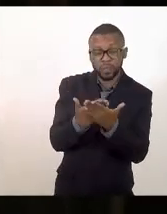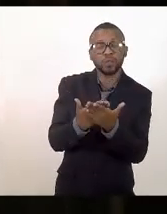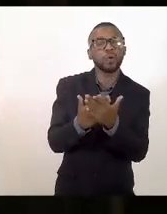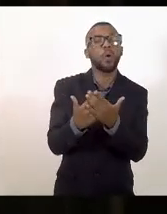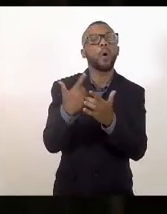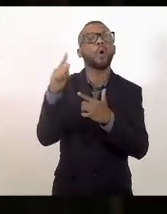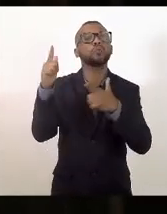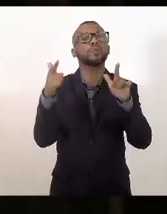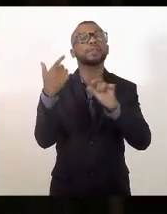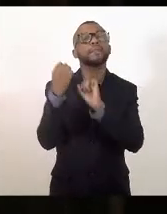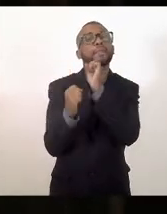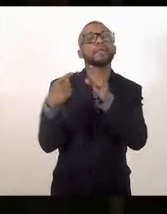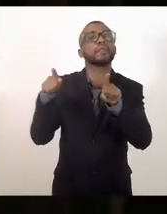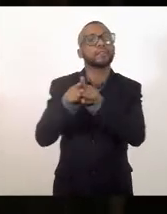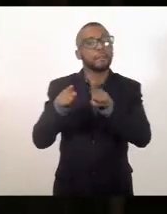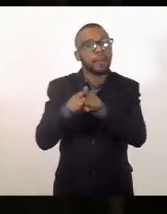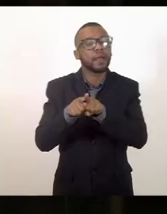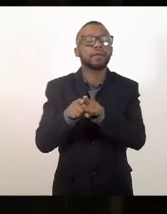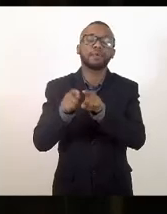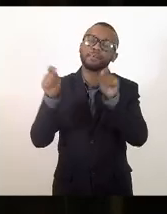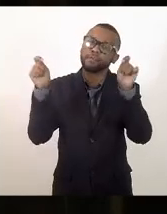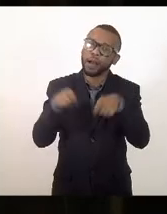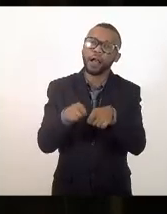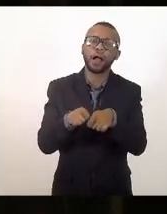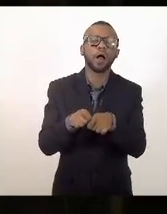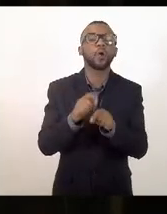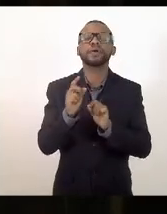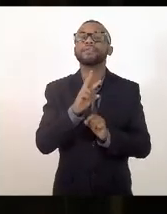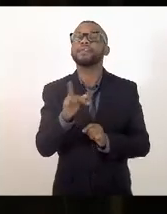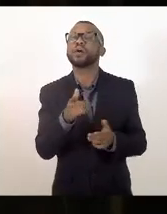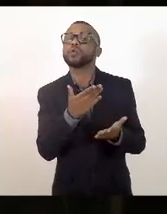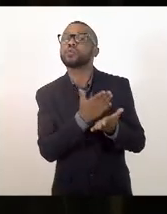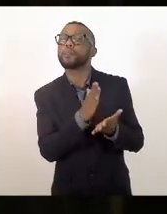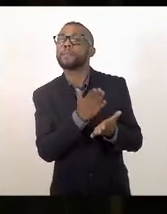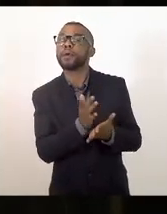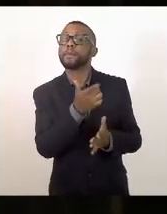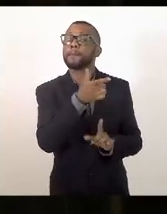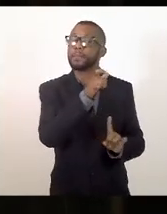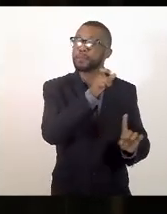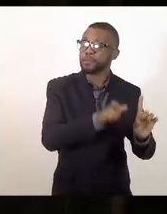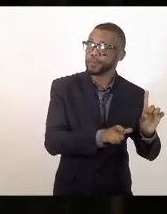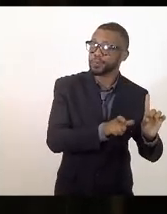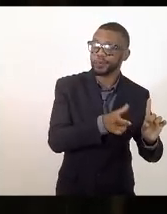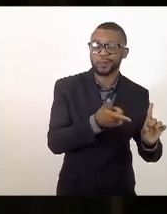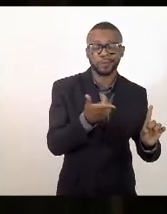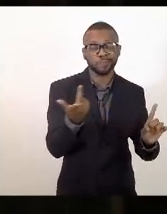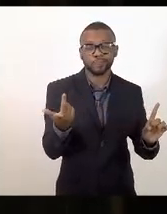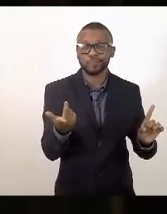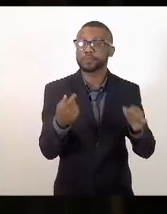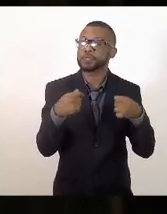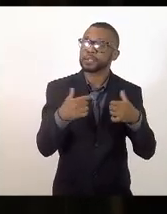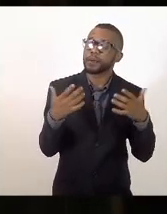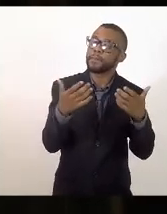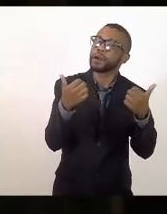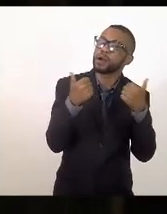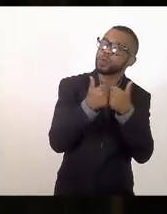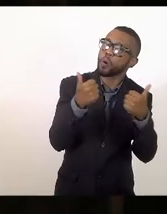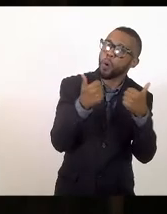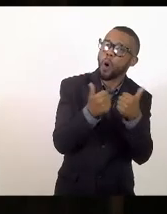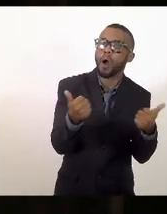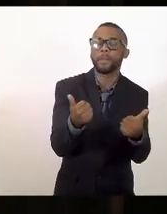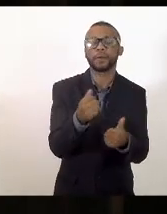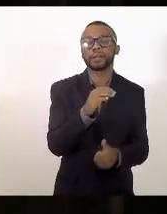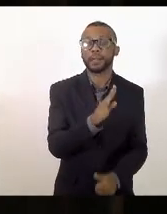o que sobrará para o cidadão comum que precisa pegar seu ônibus vindo da Baixada para o Rio de Janeiro, que precisa pegar o seu